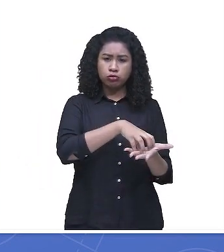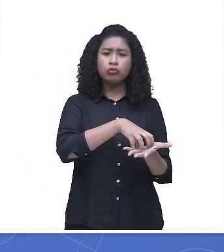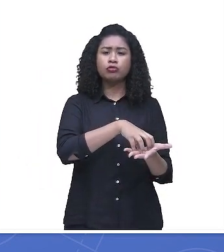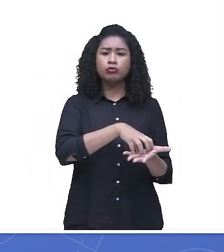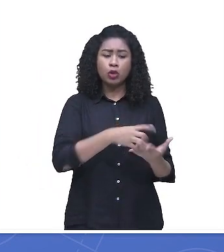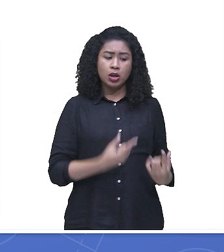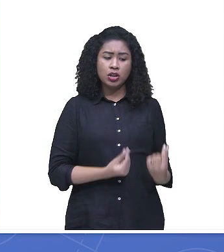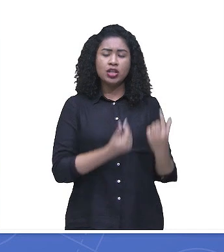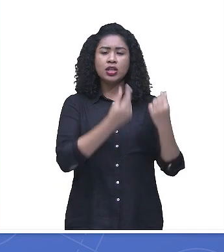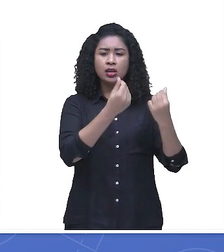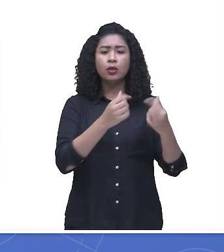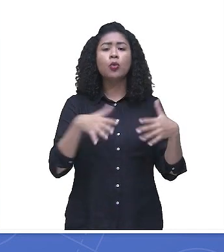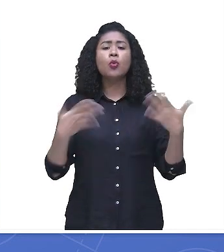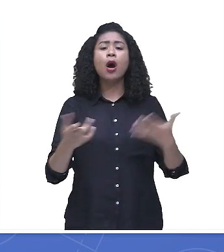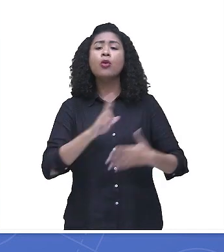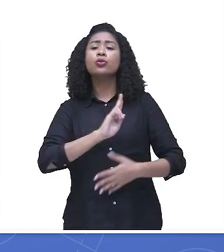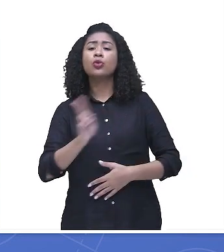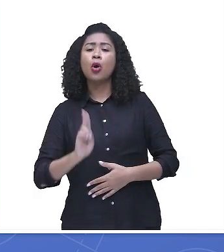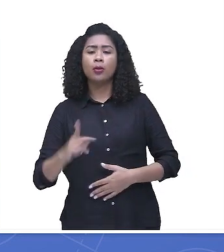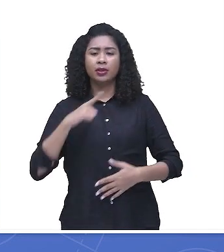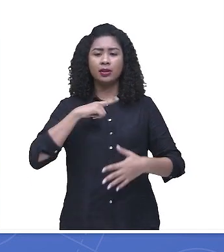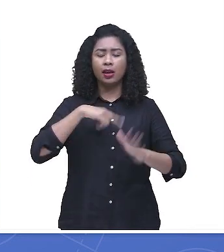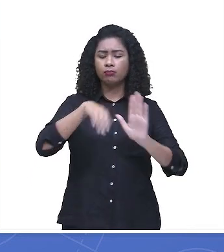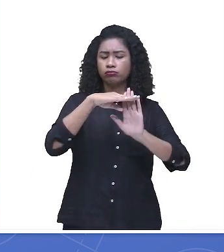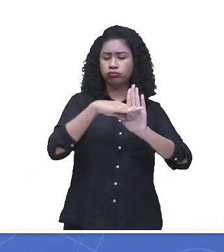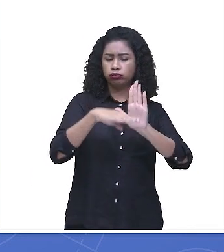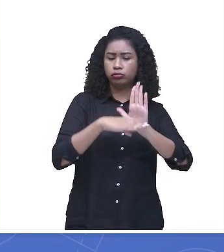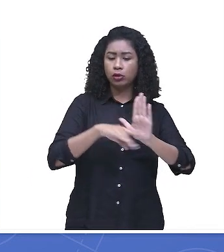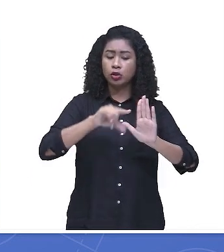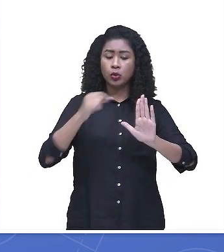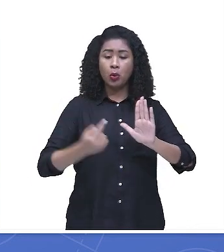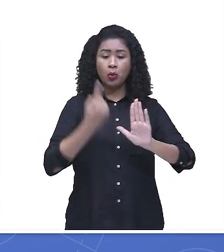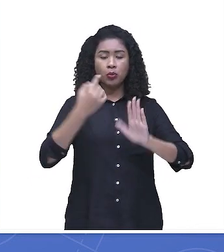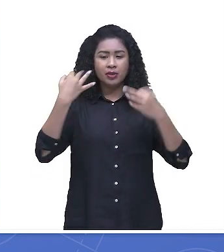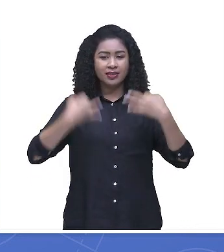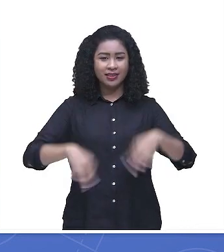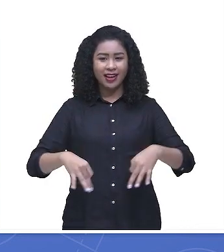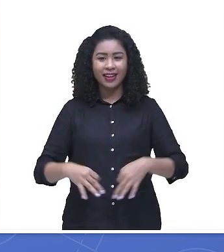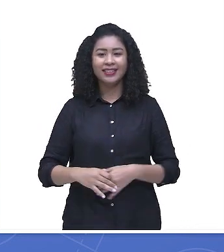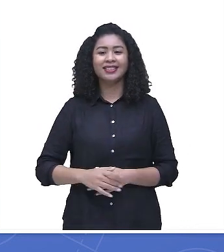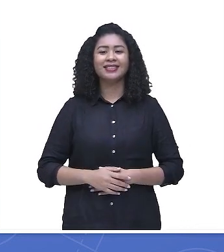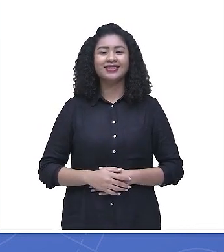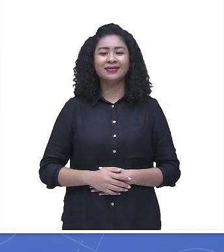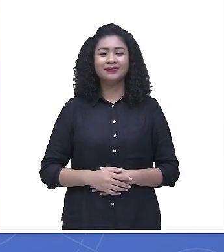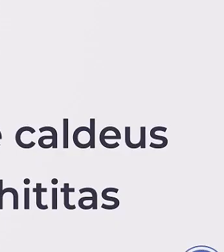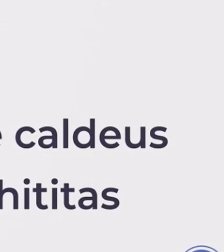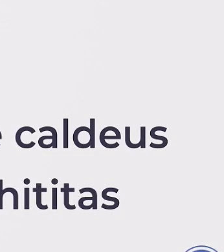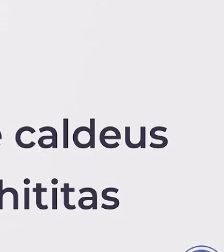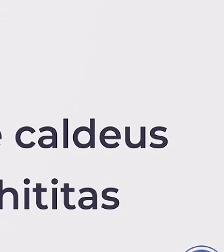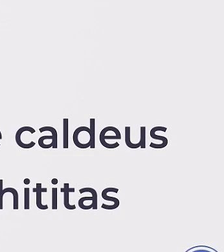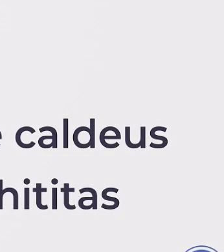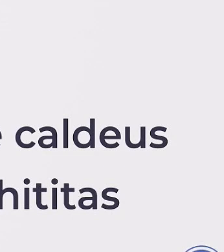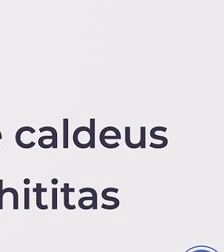5 alternativas e apenas uma correta. Então, até daqui a pouco para a nossa correção.